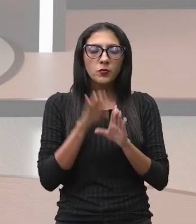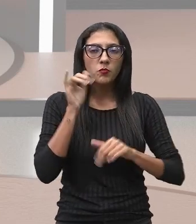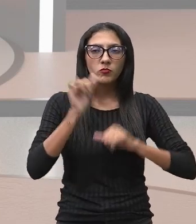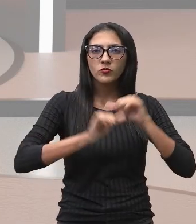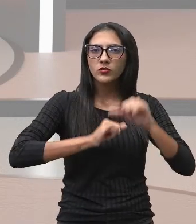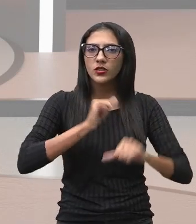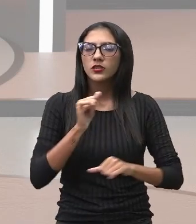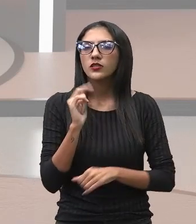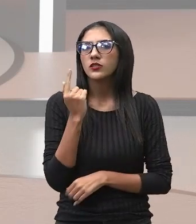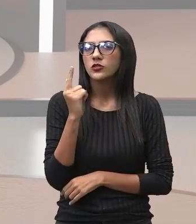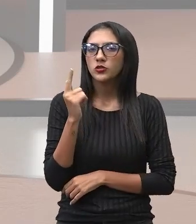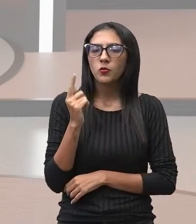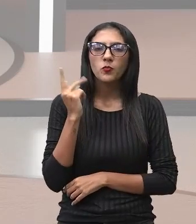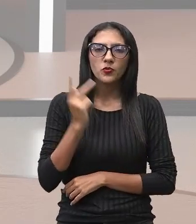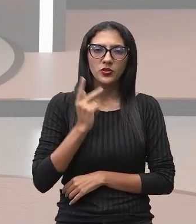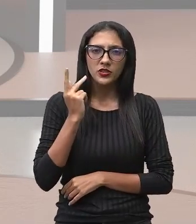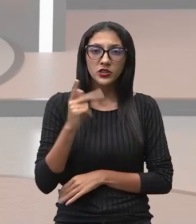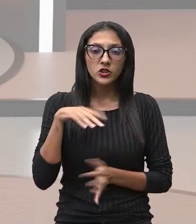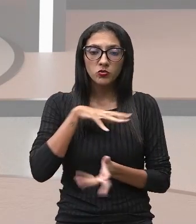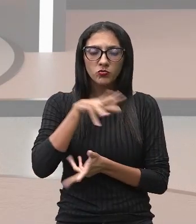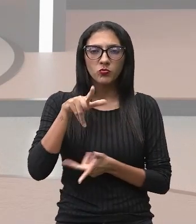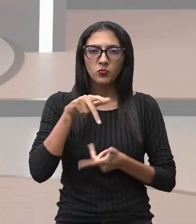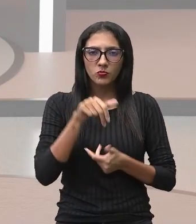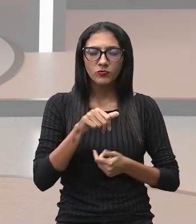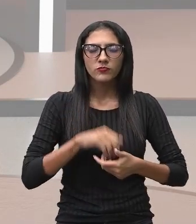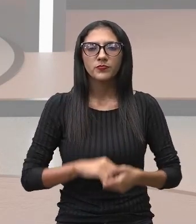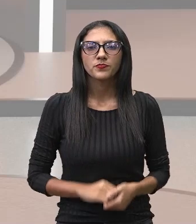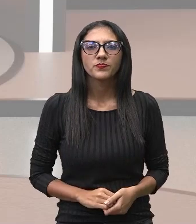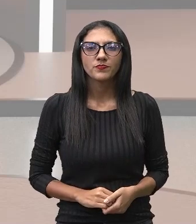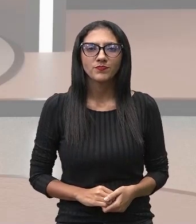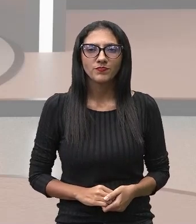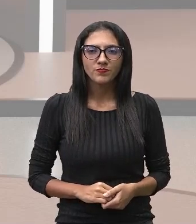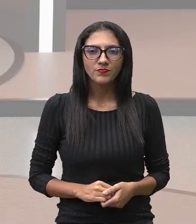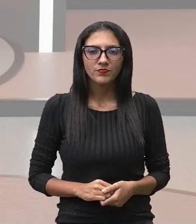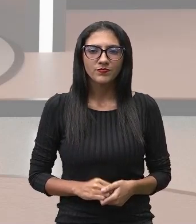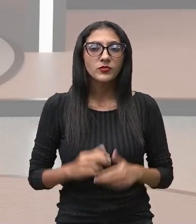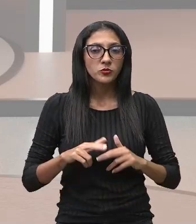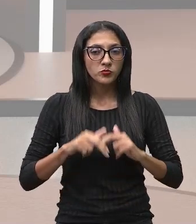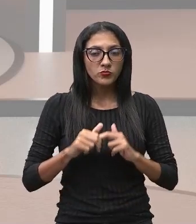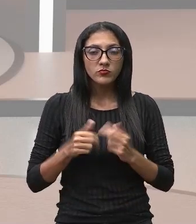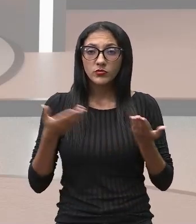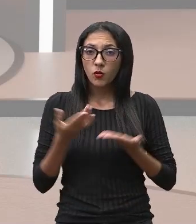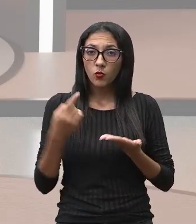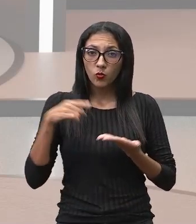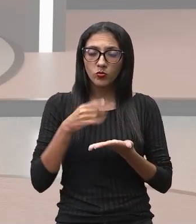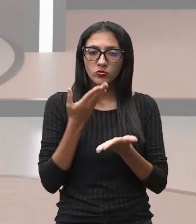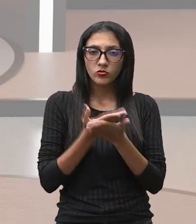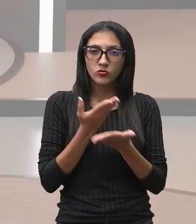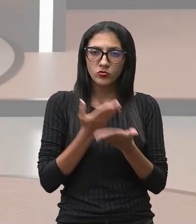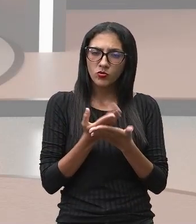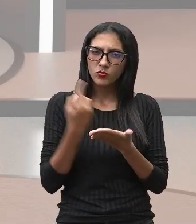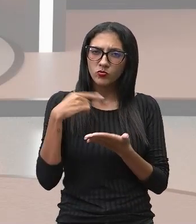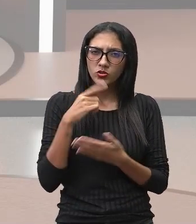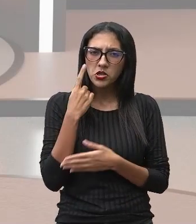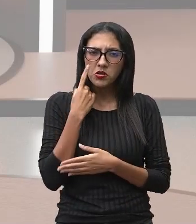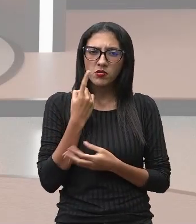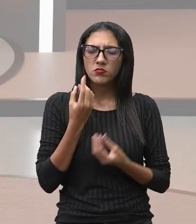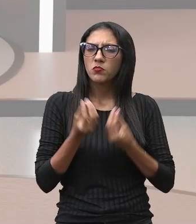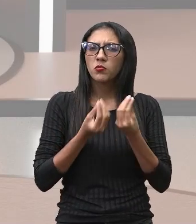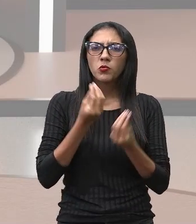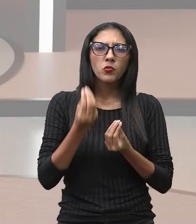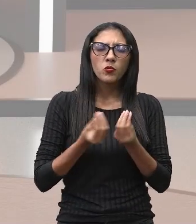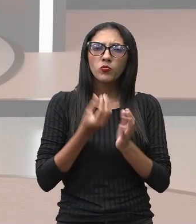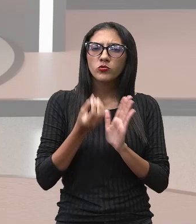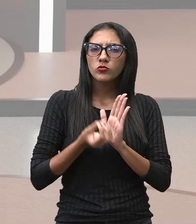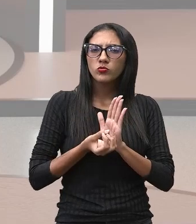geopolítico mundial. Então, nesta aula, nós iremos trazer aqui, a origem do